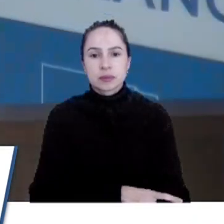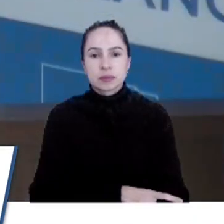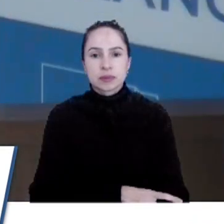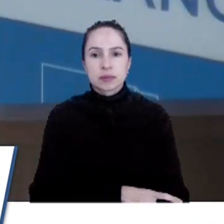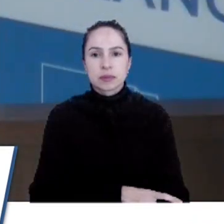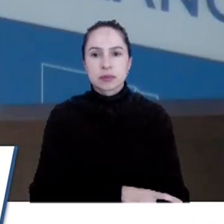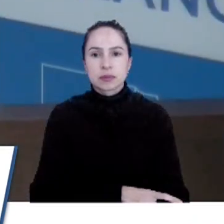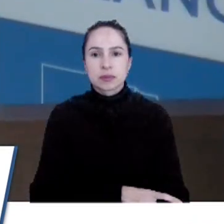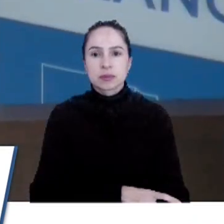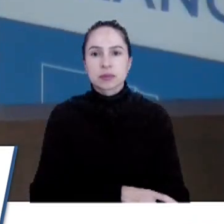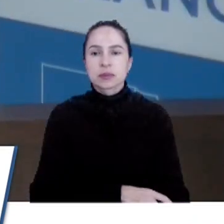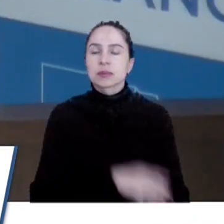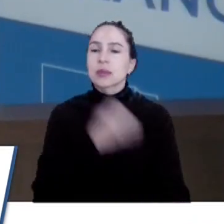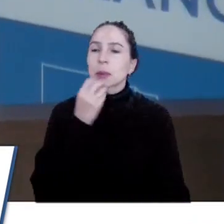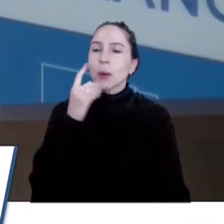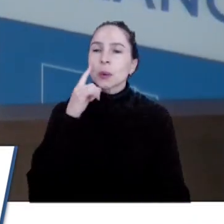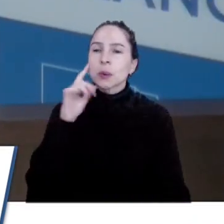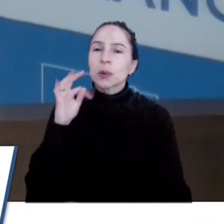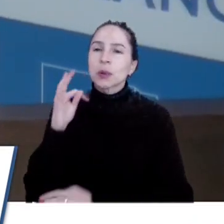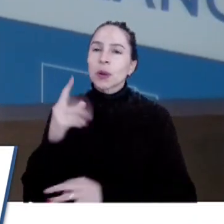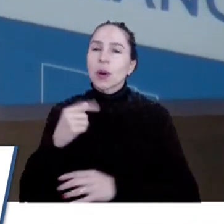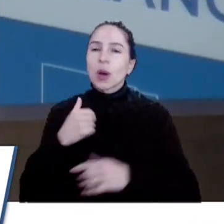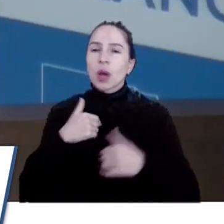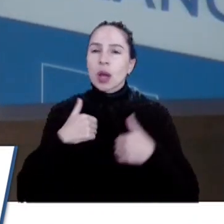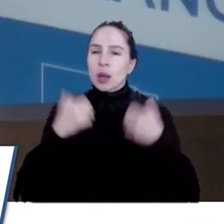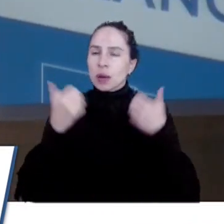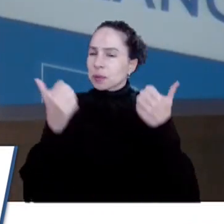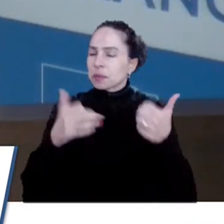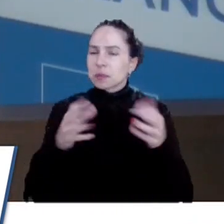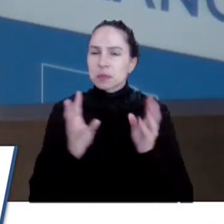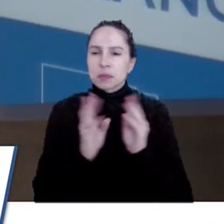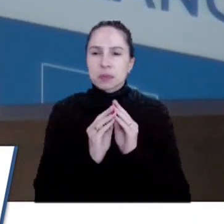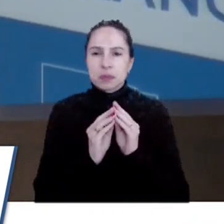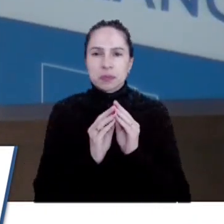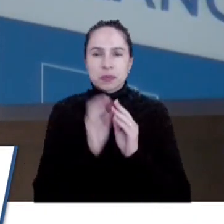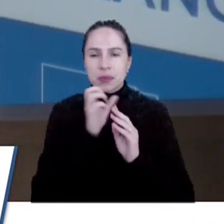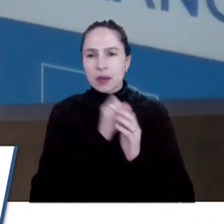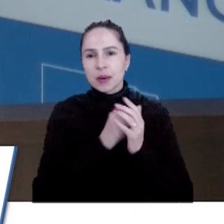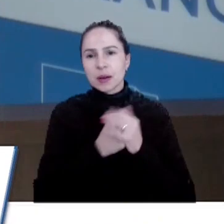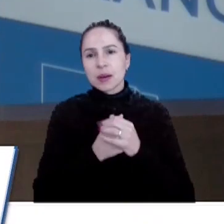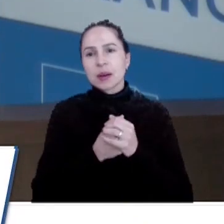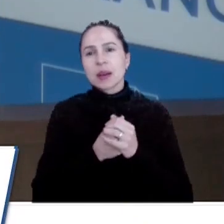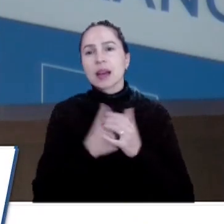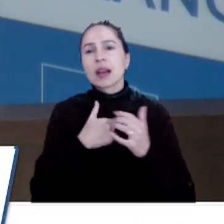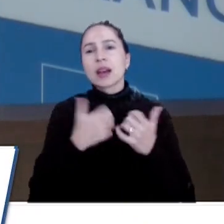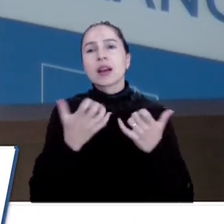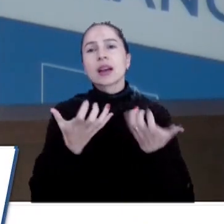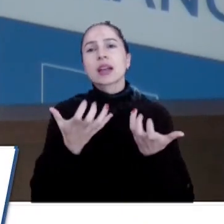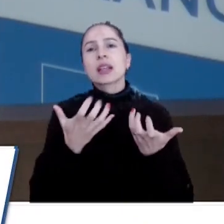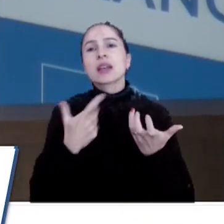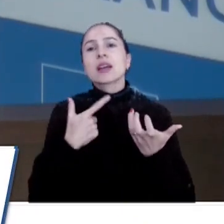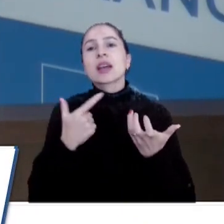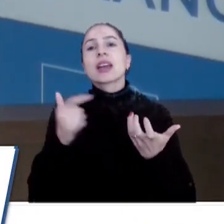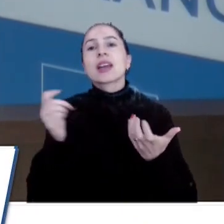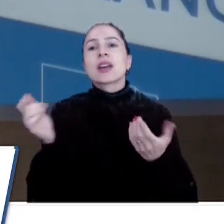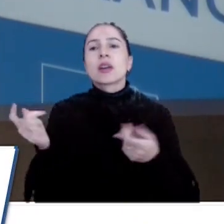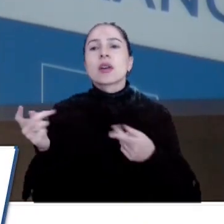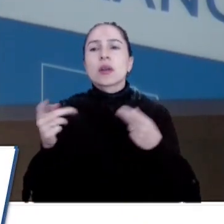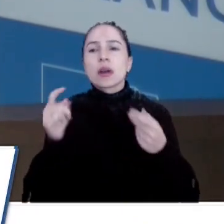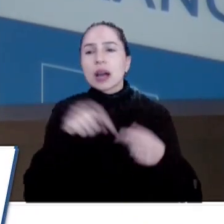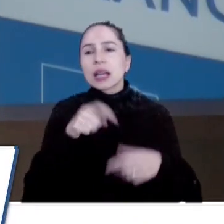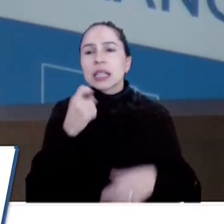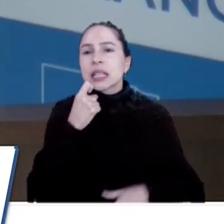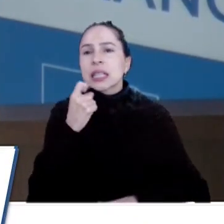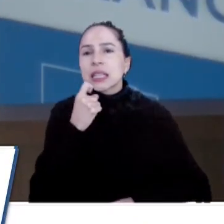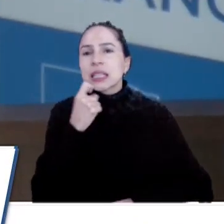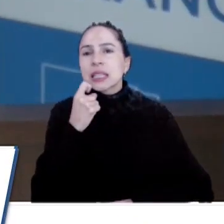Bom dia a todos. Excelência, minhas palavras aqui são rápidas. Eu só queria dizer que eu estive aqui na sexta-feira,